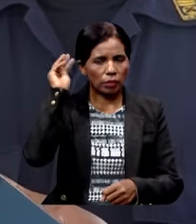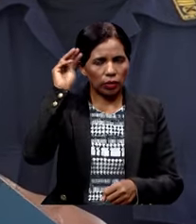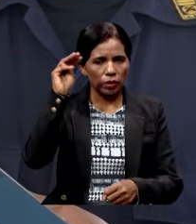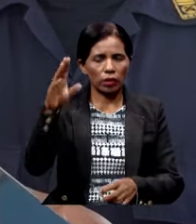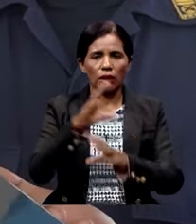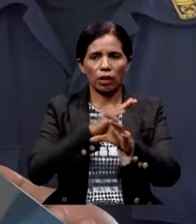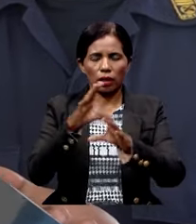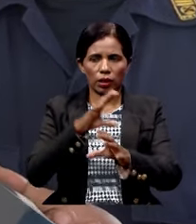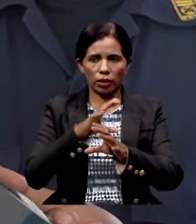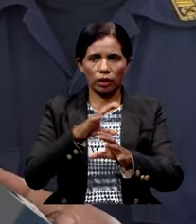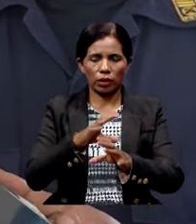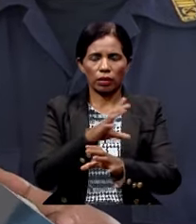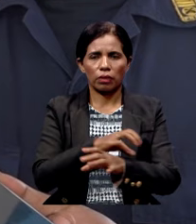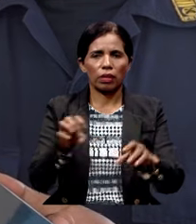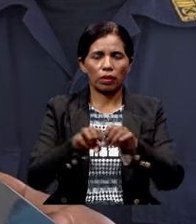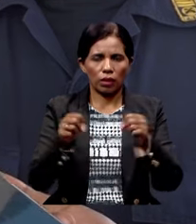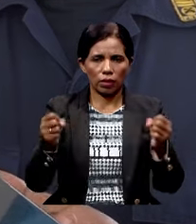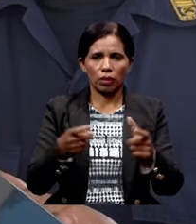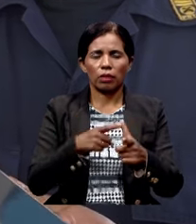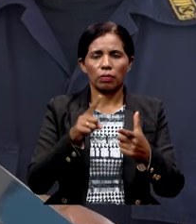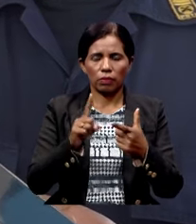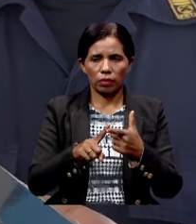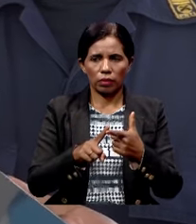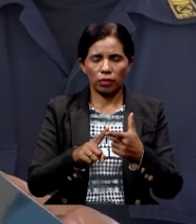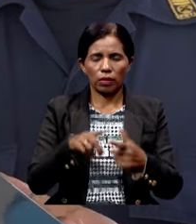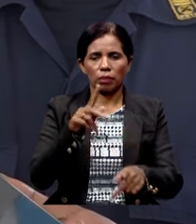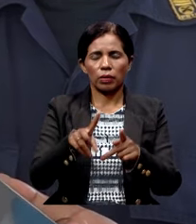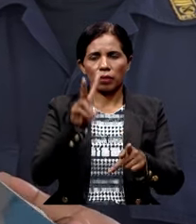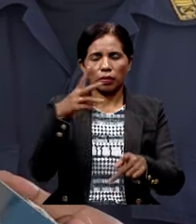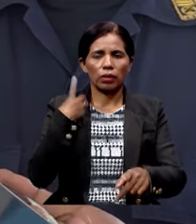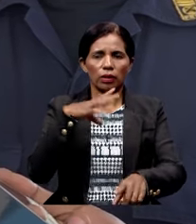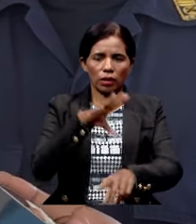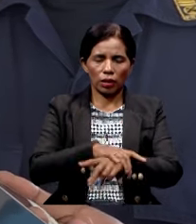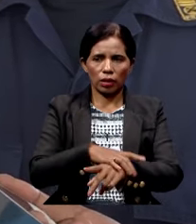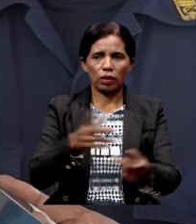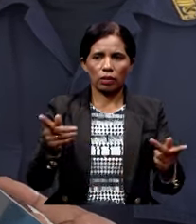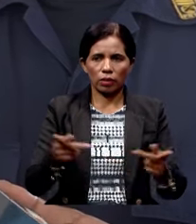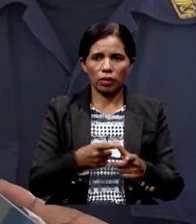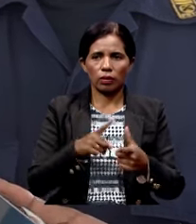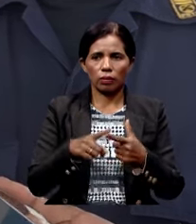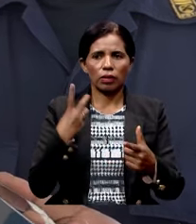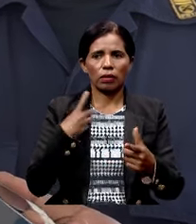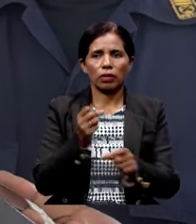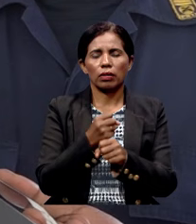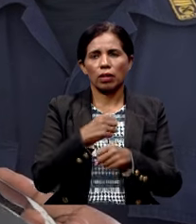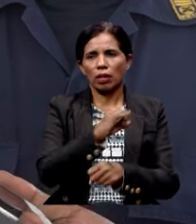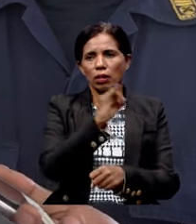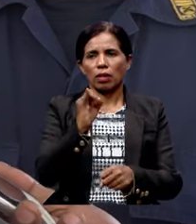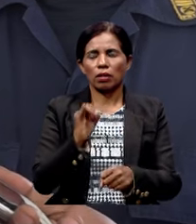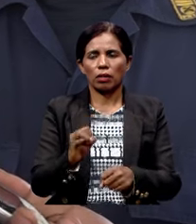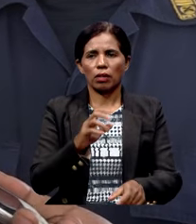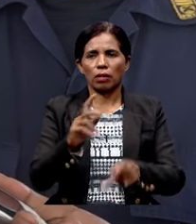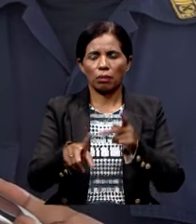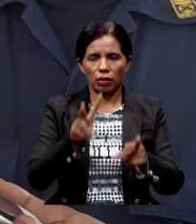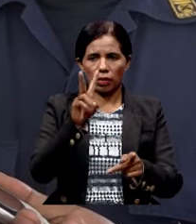careta vidro em rahum e suspeito na rua aí captura crescia fatin, depois aí tahalo identificação ba suspeito na rua